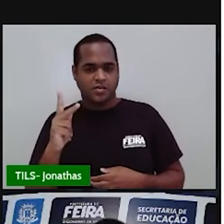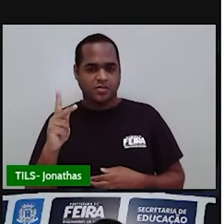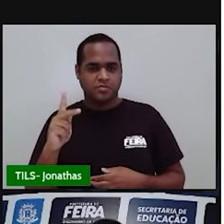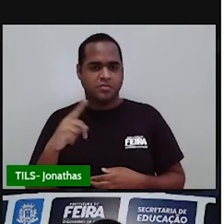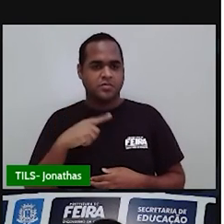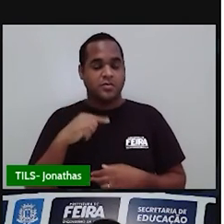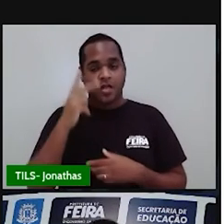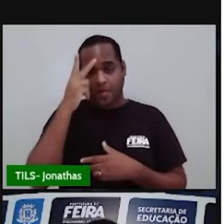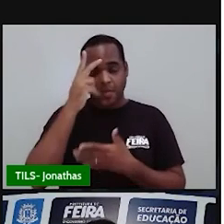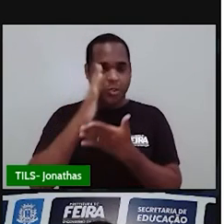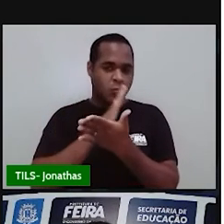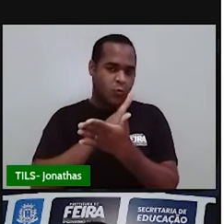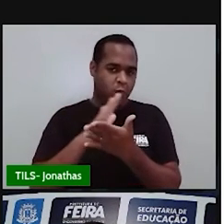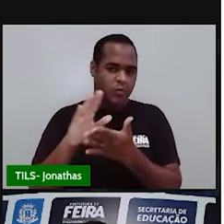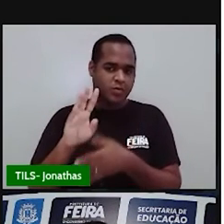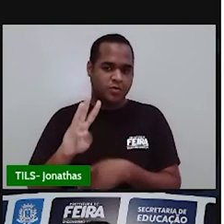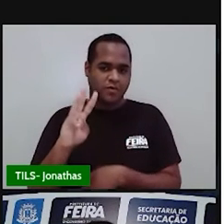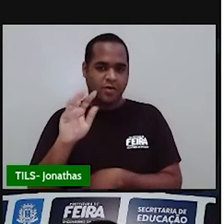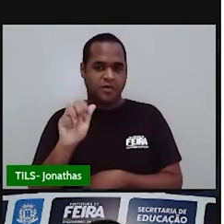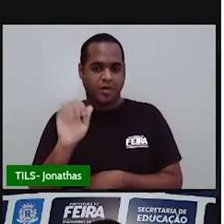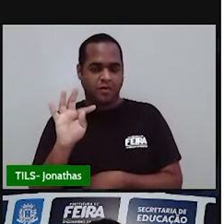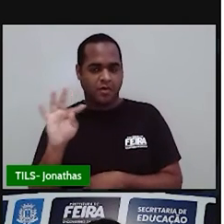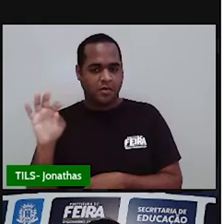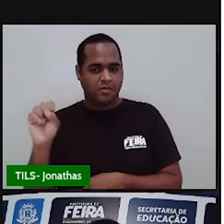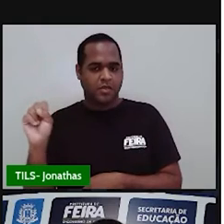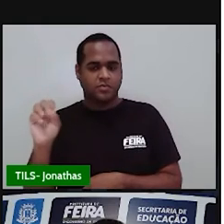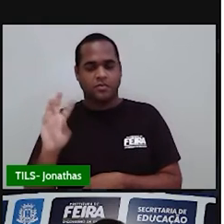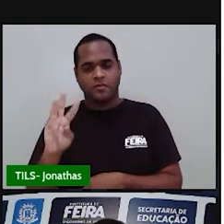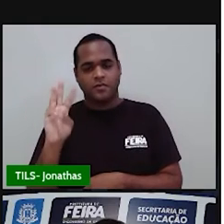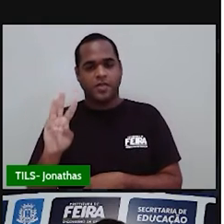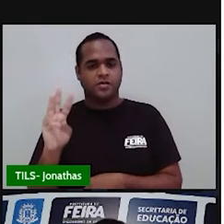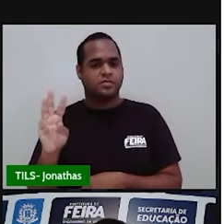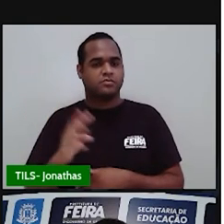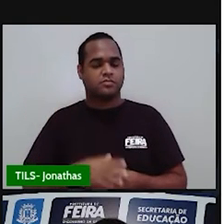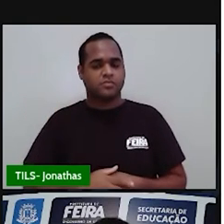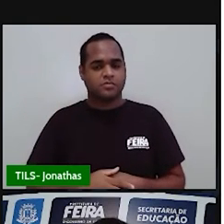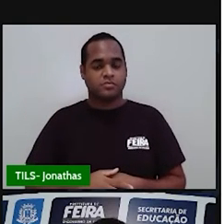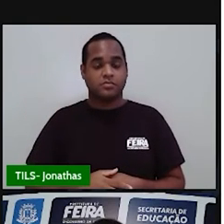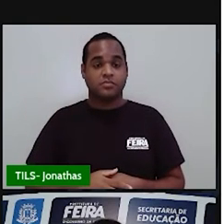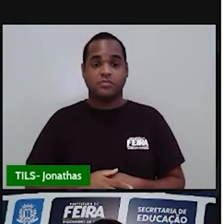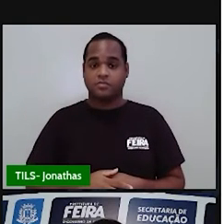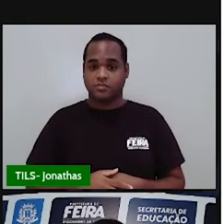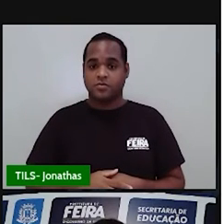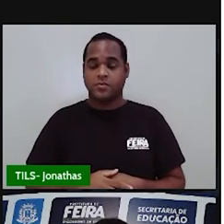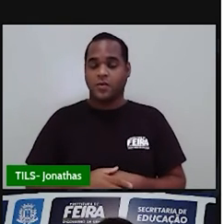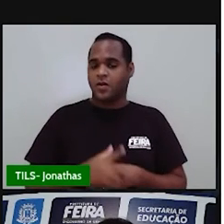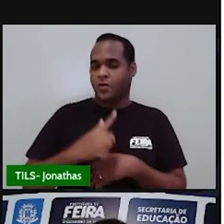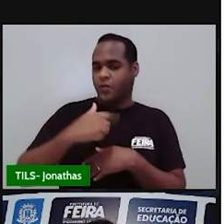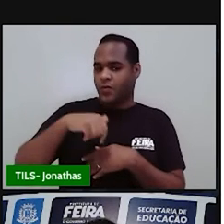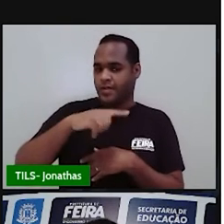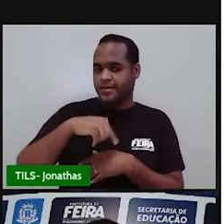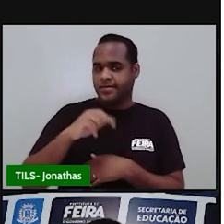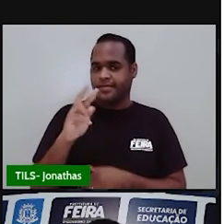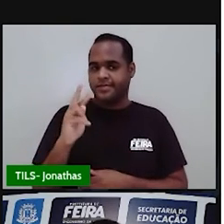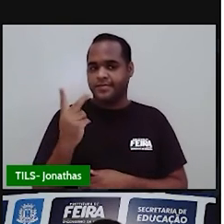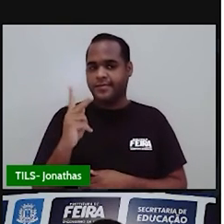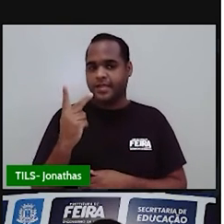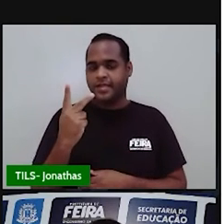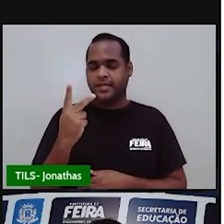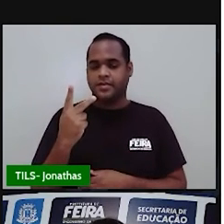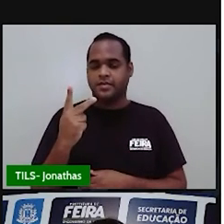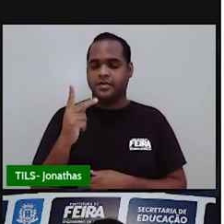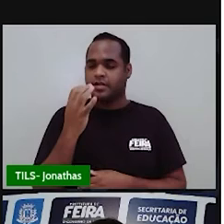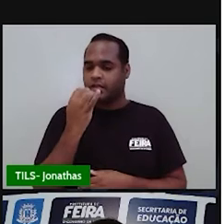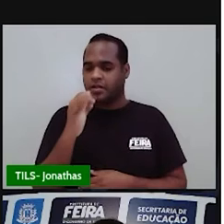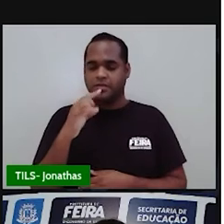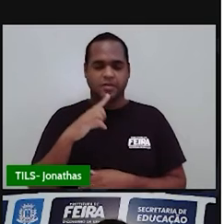Algumas pessoas dizem watts, outras dizem watts. A gente precisa saber a quantidade de horas que esse eletrônico,